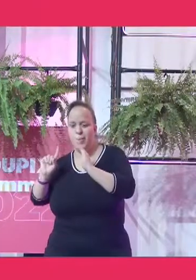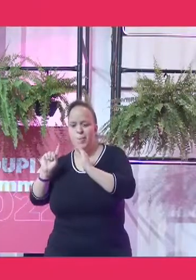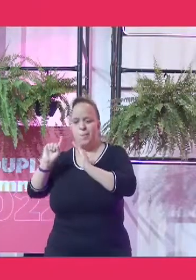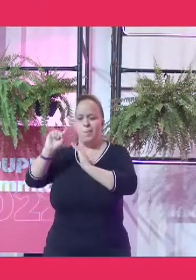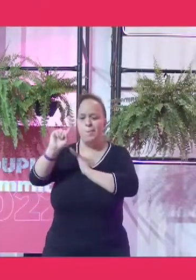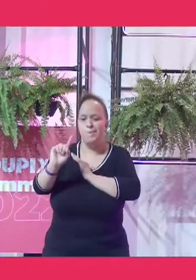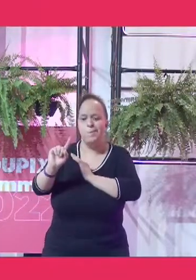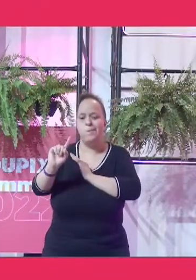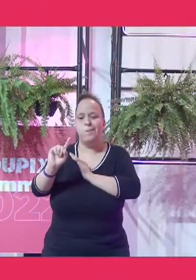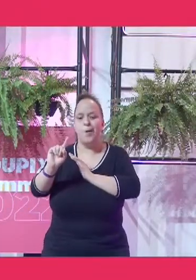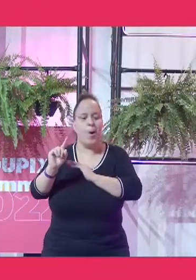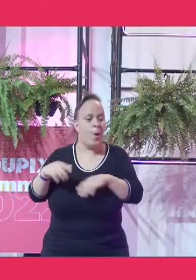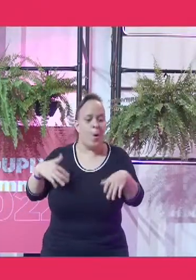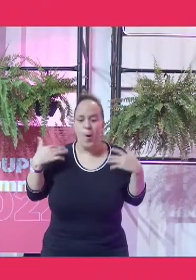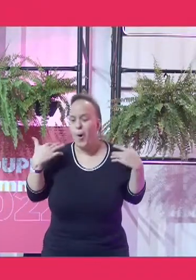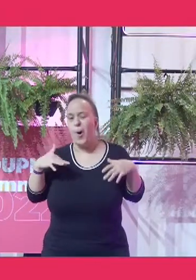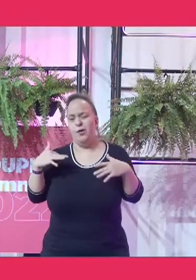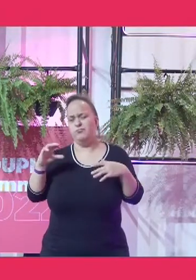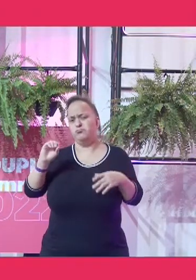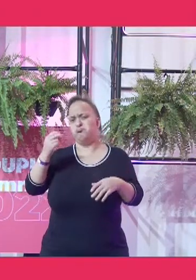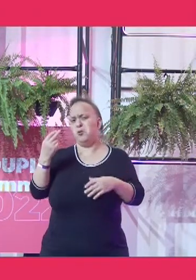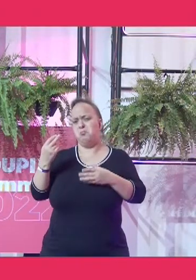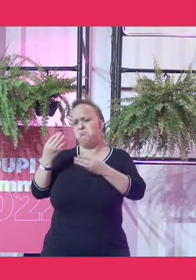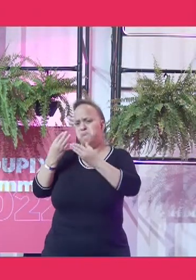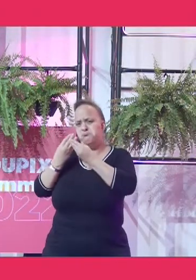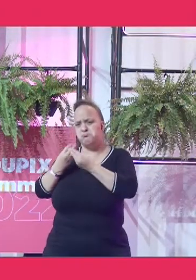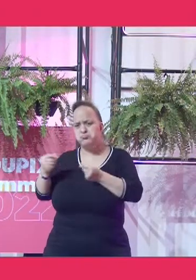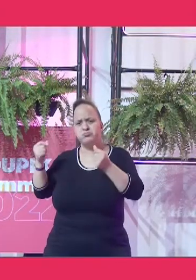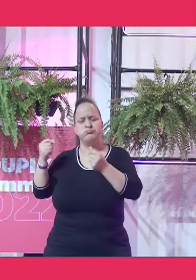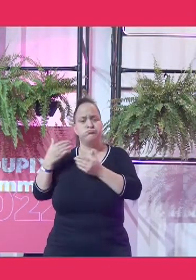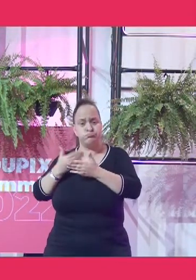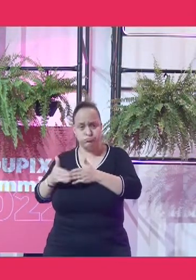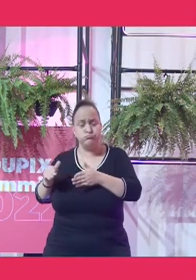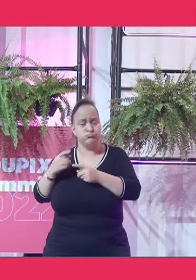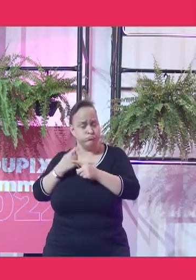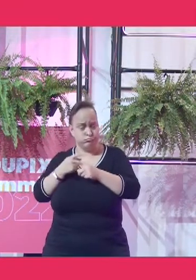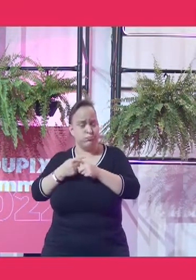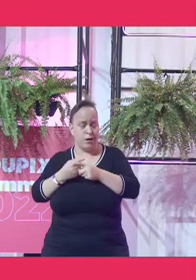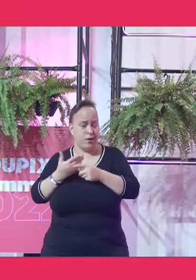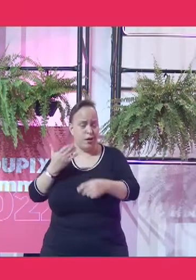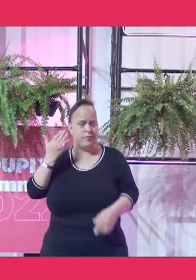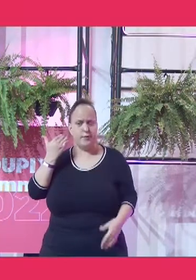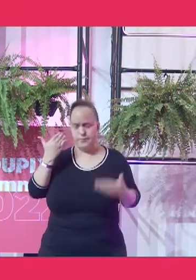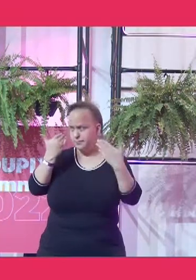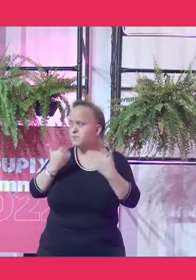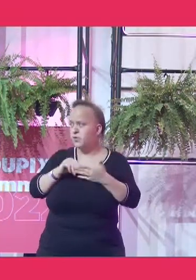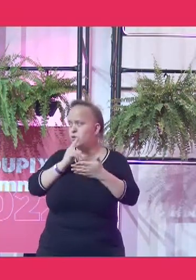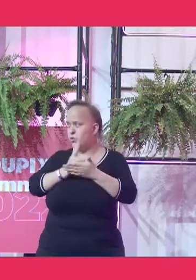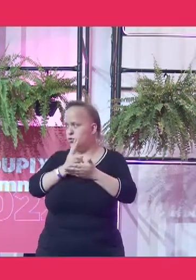importância? Vai. Acho que vai continuar, porque eu acho que se antes você perguntava para... Eu sou professor, né?